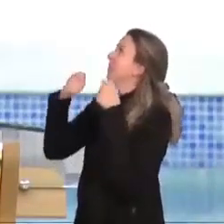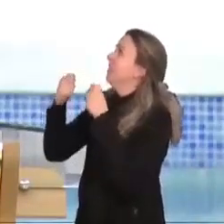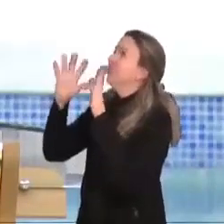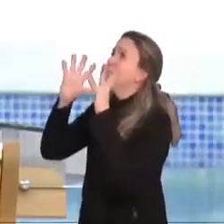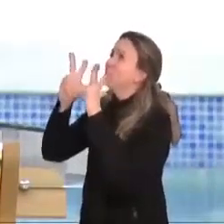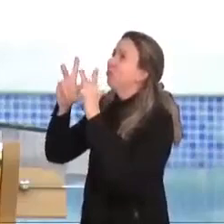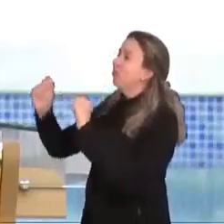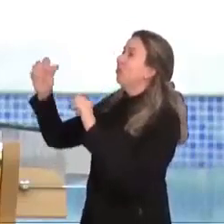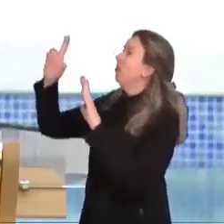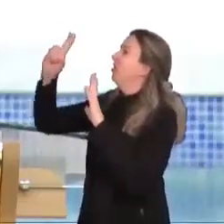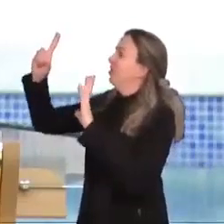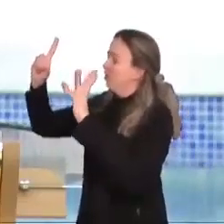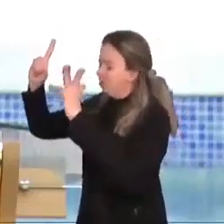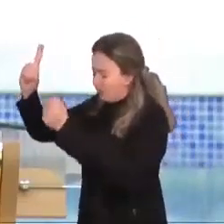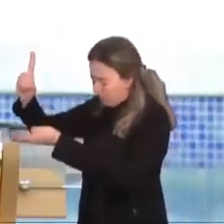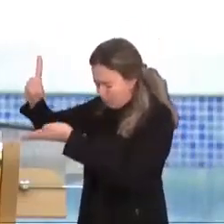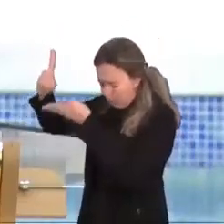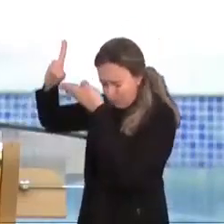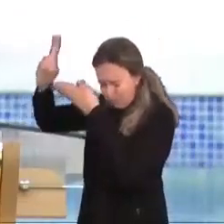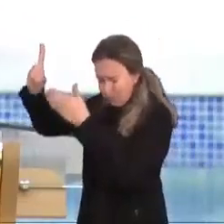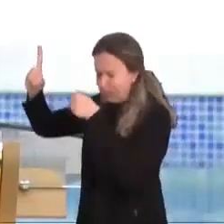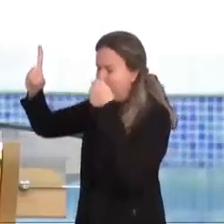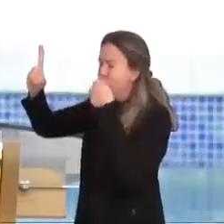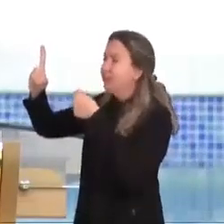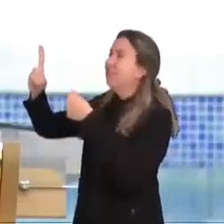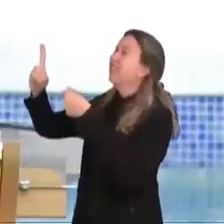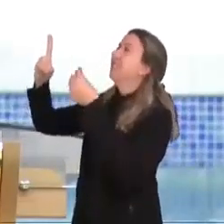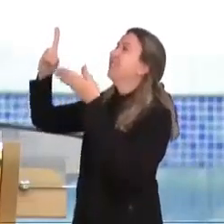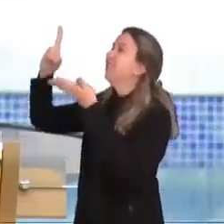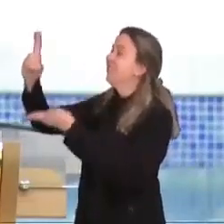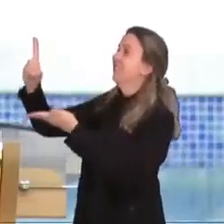de Deus. E porque orou,